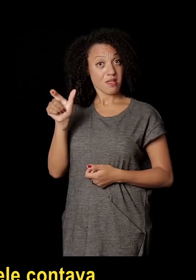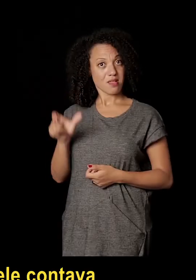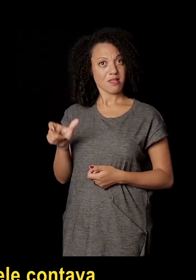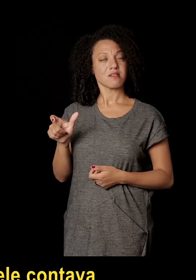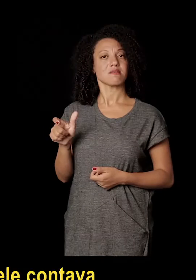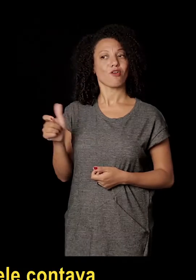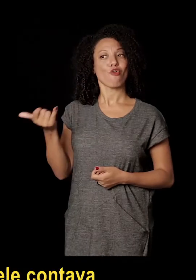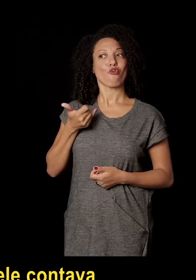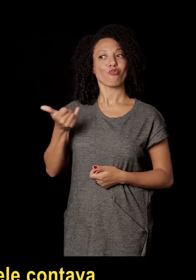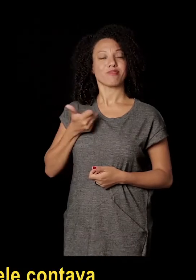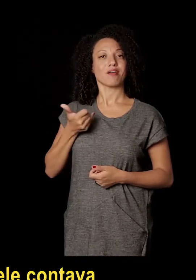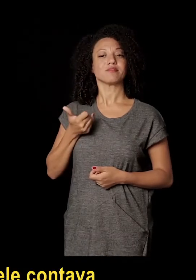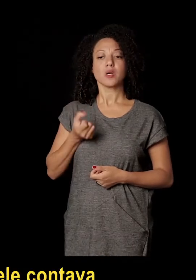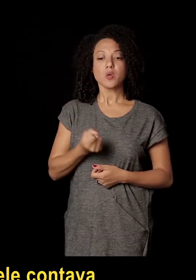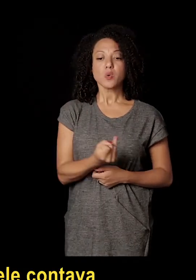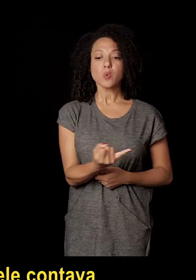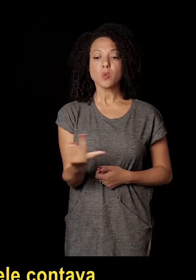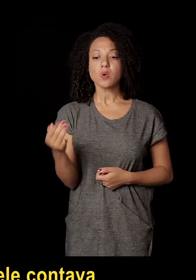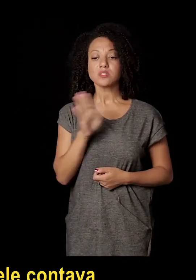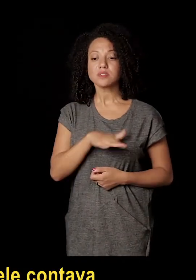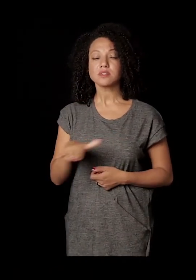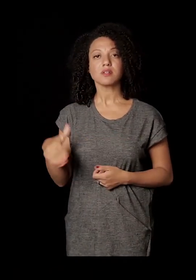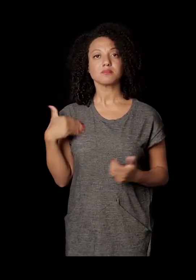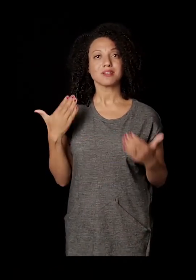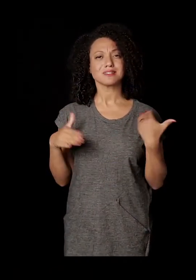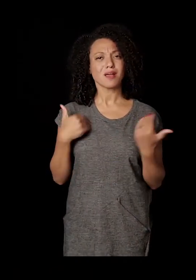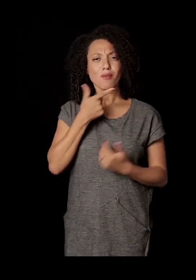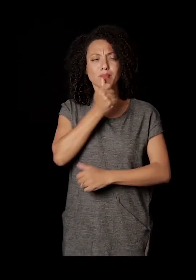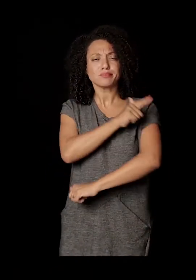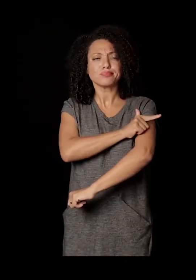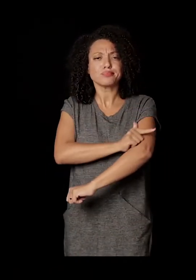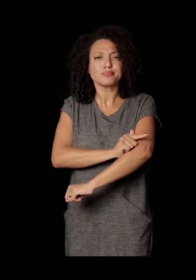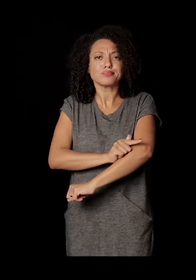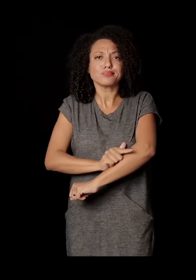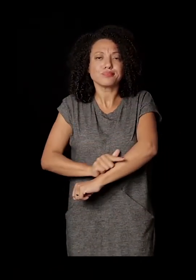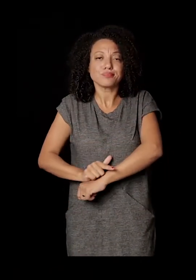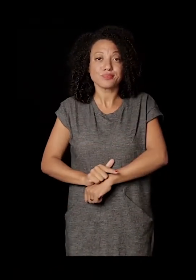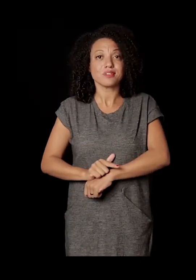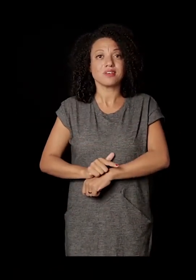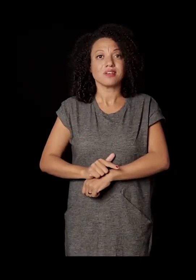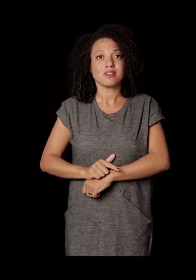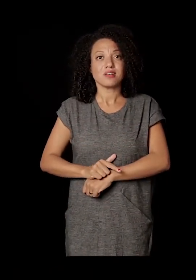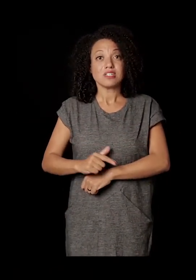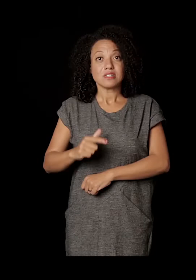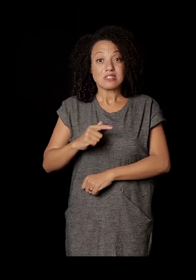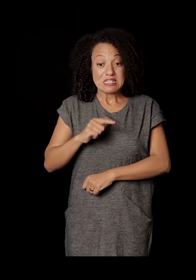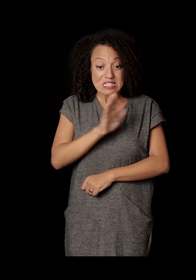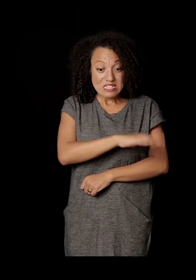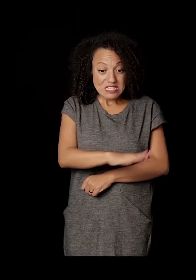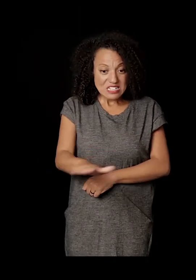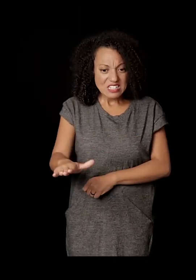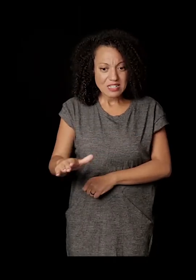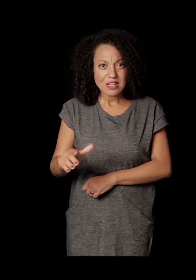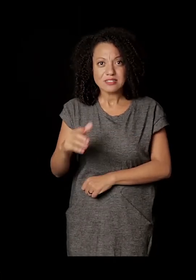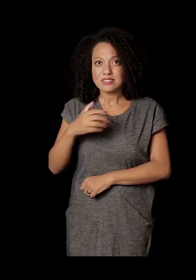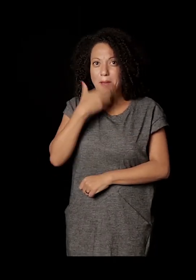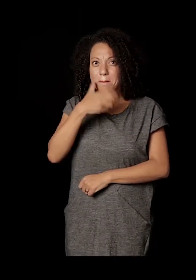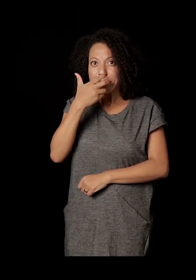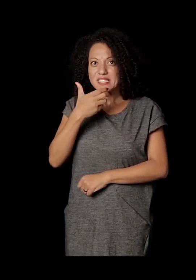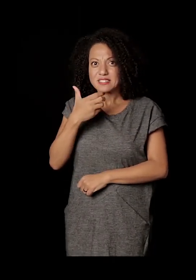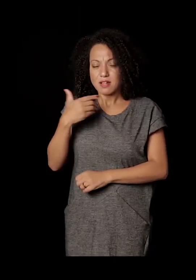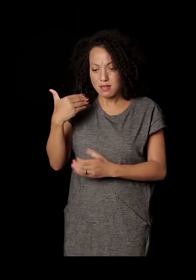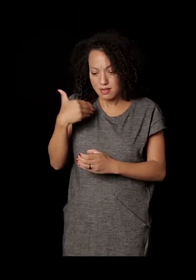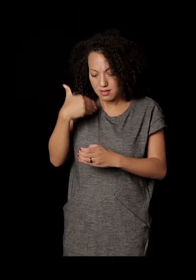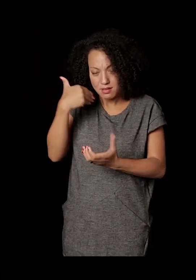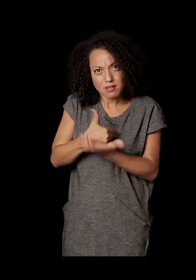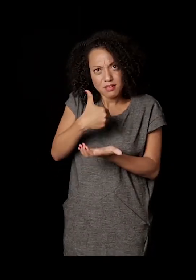ele saía sempre, ele contava quantas crianças ele levava para passear, um cara muito gentil, e se tinha mais criança que maçã, ele repartia maçã em múltiplos